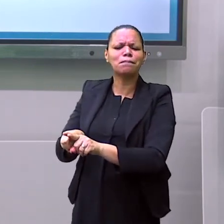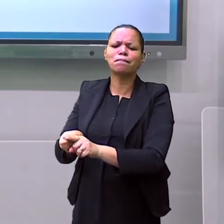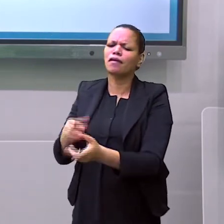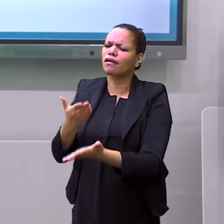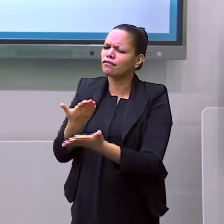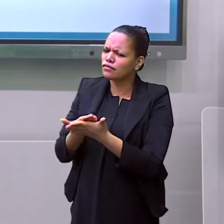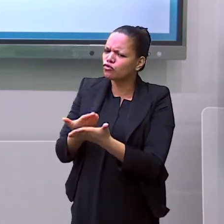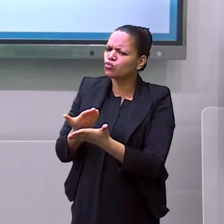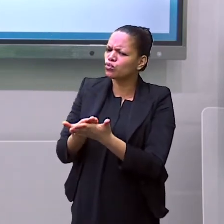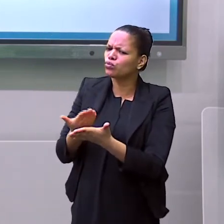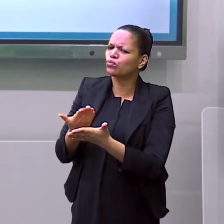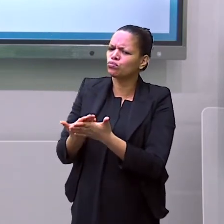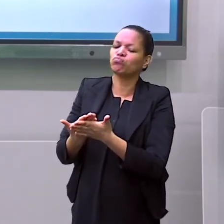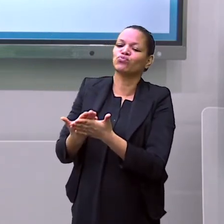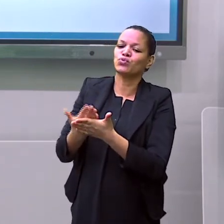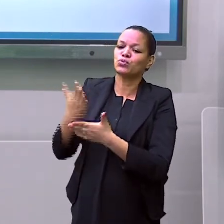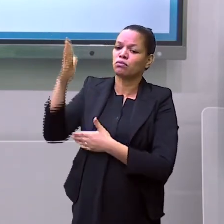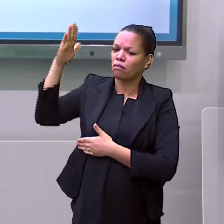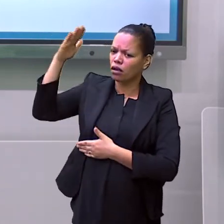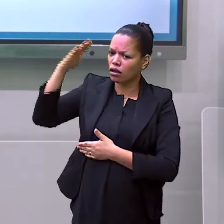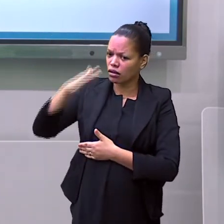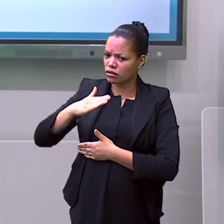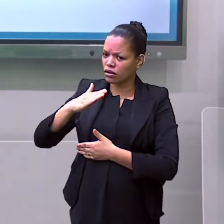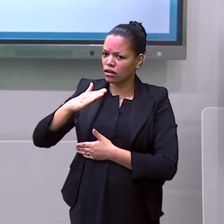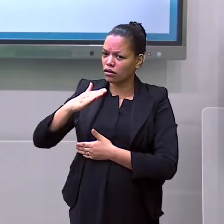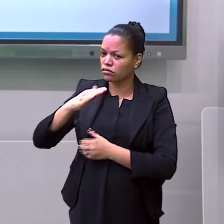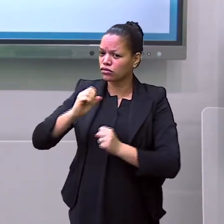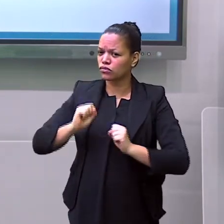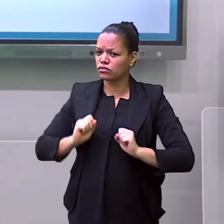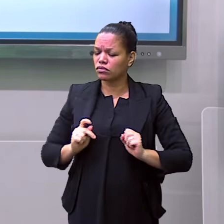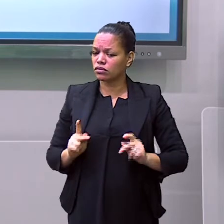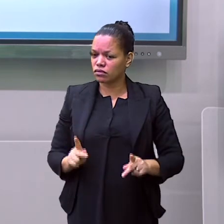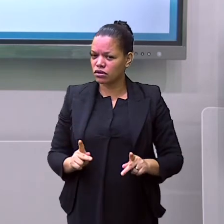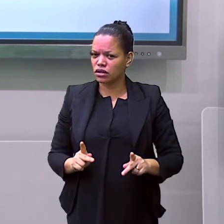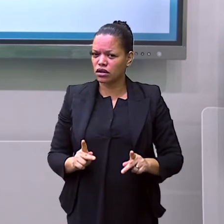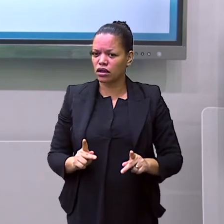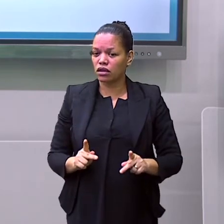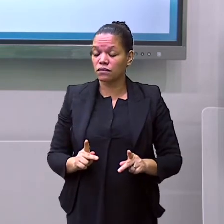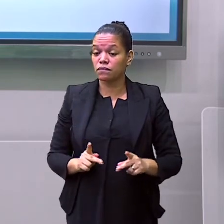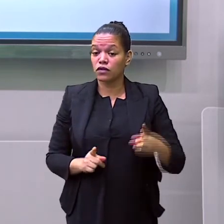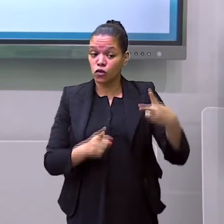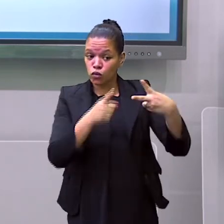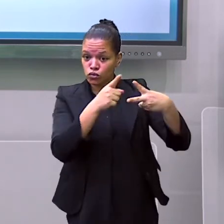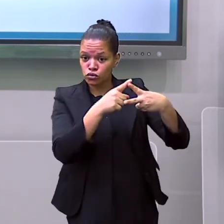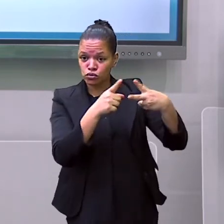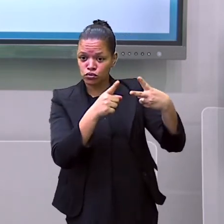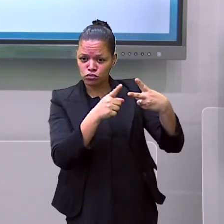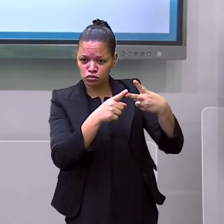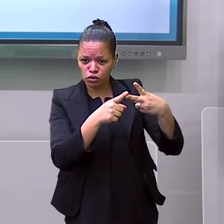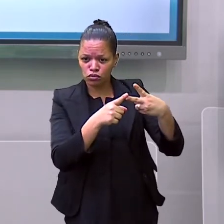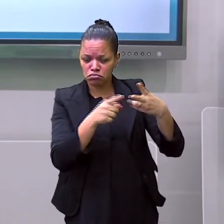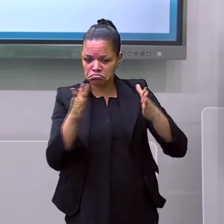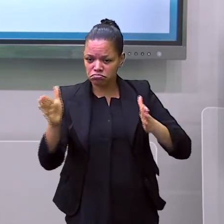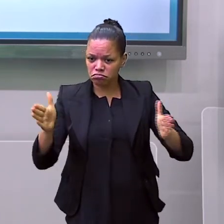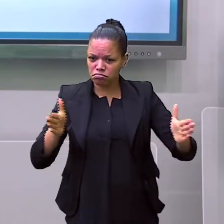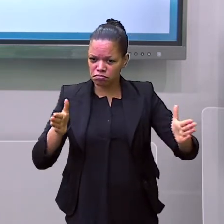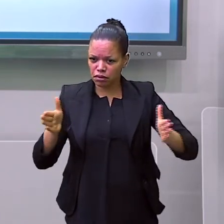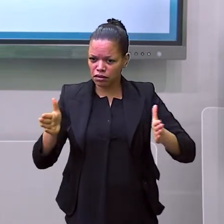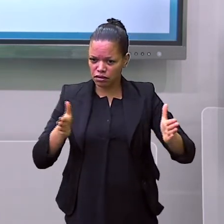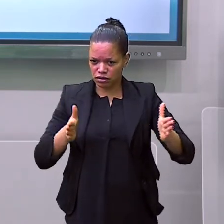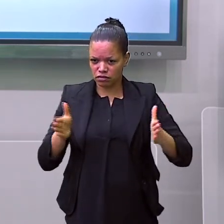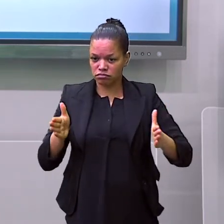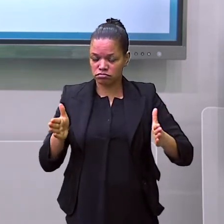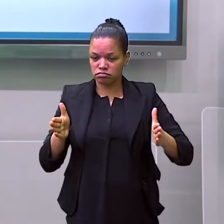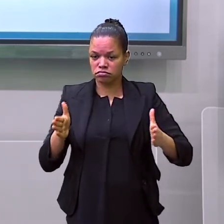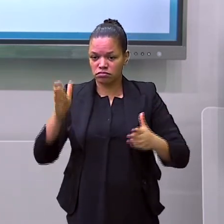Então, existe EJA vespertino e EJA no período noturno. Você consegue identificar qual que é o período